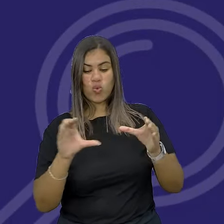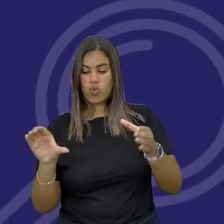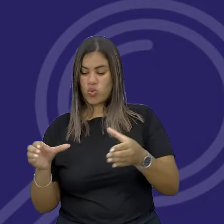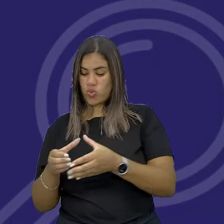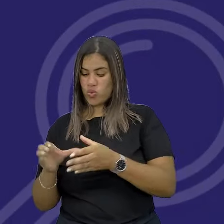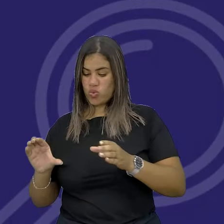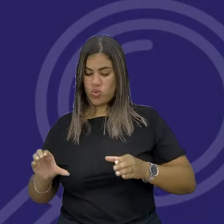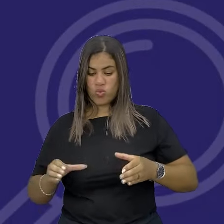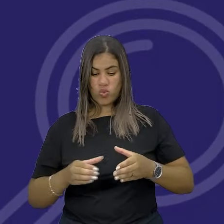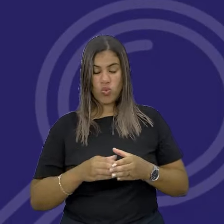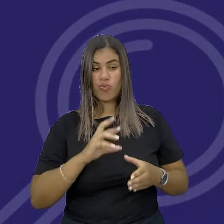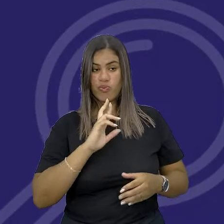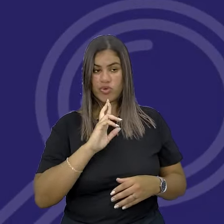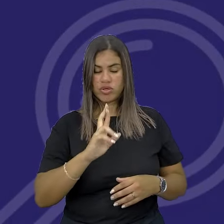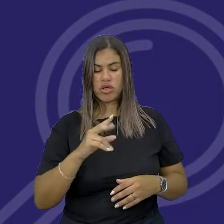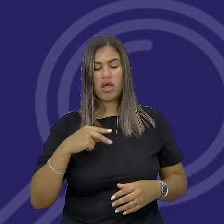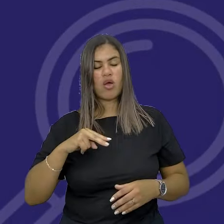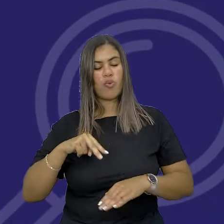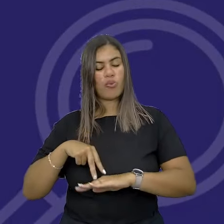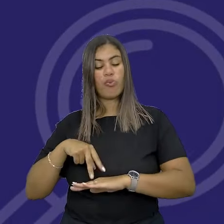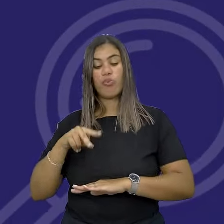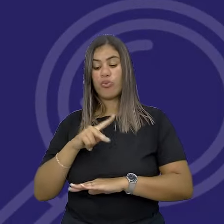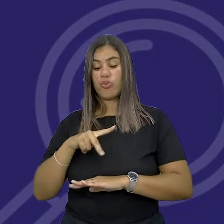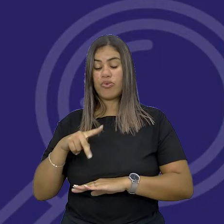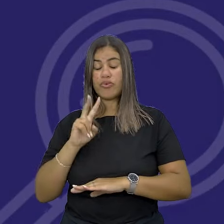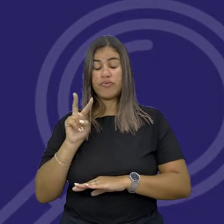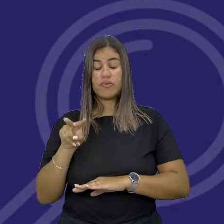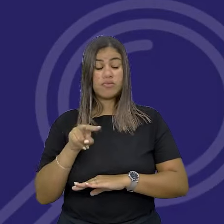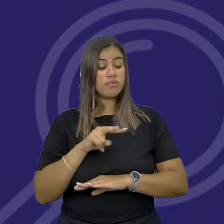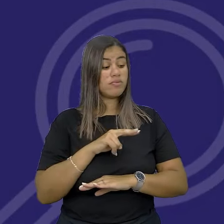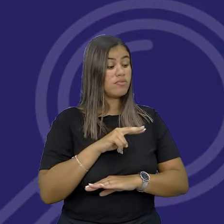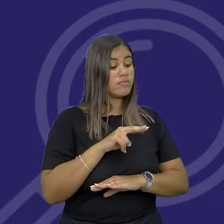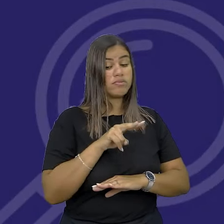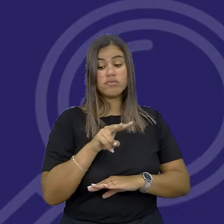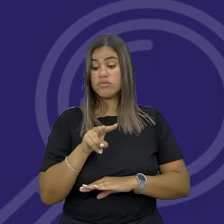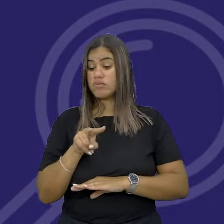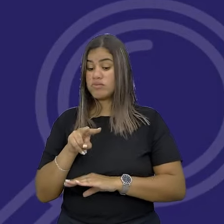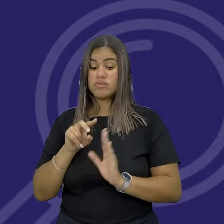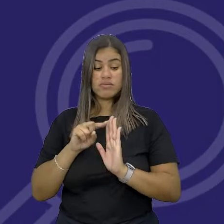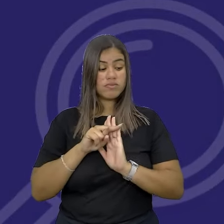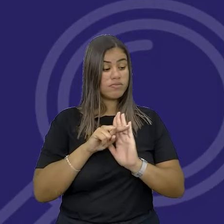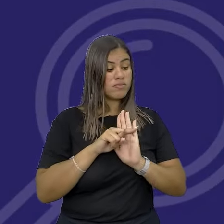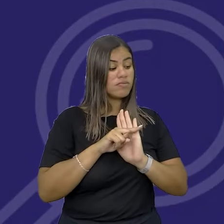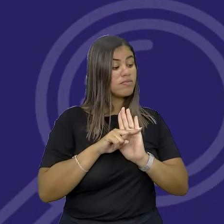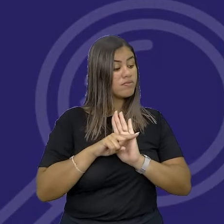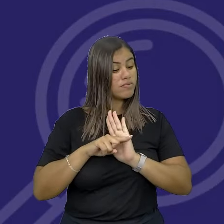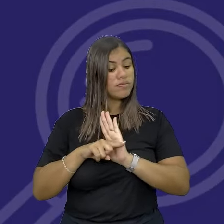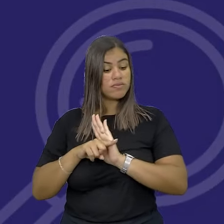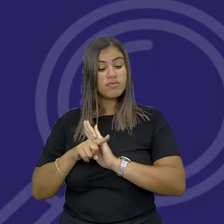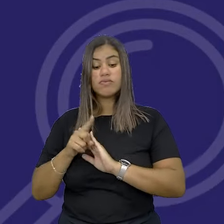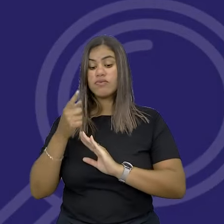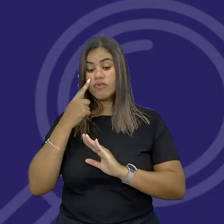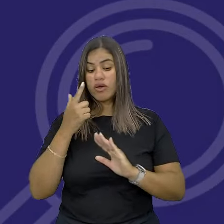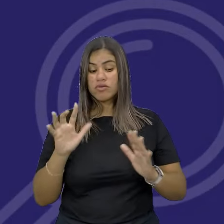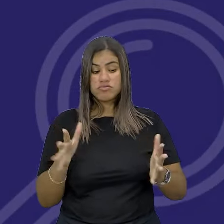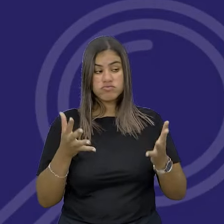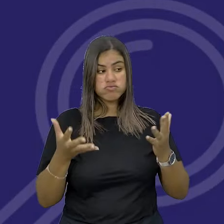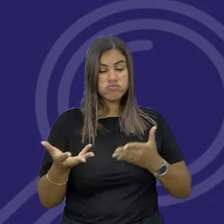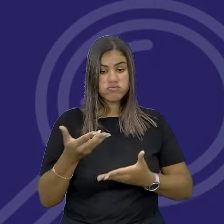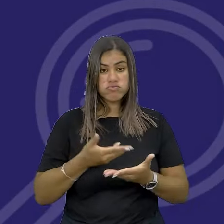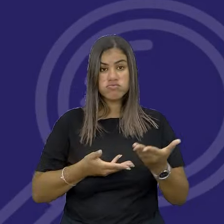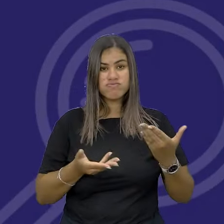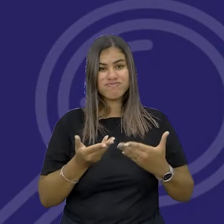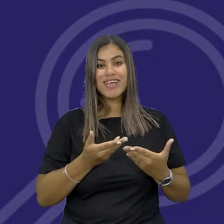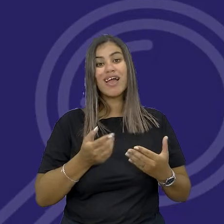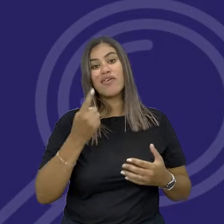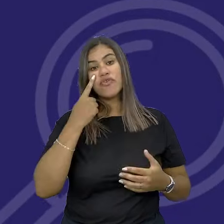o problema, o professor observa, analisa o comportamento dos estudantes, estimula o trabalho colaborativo. Então, neste momento, o